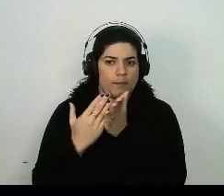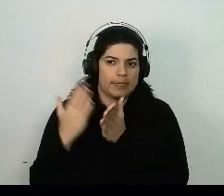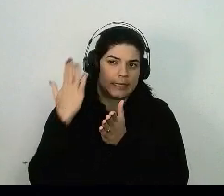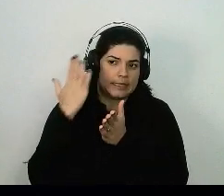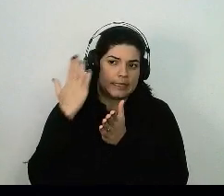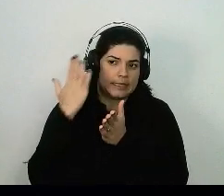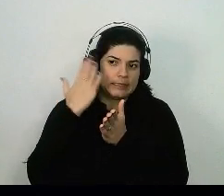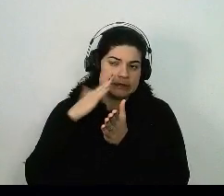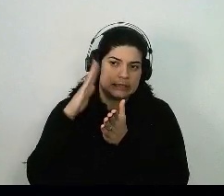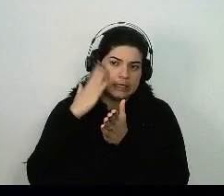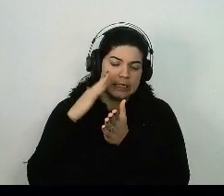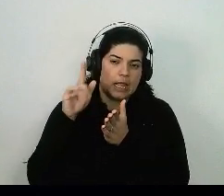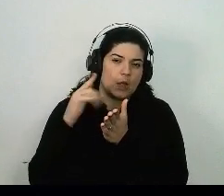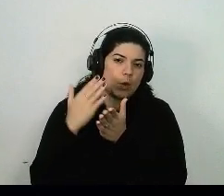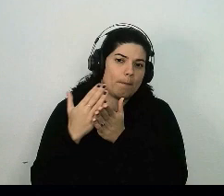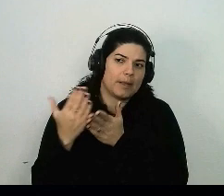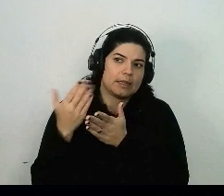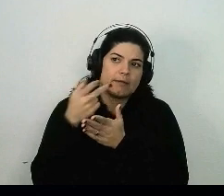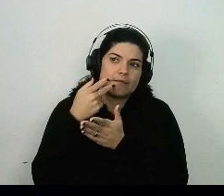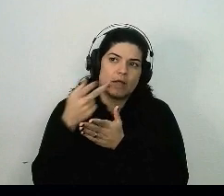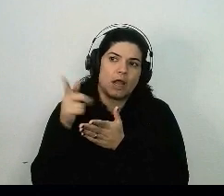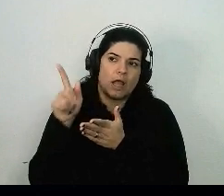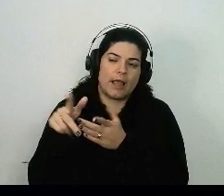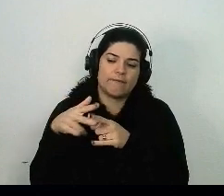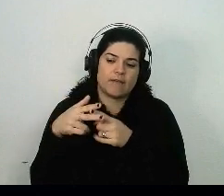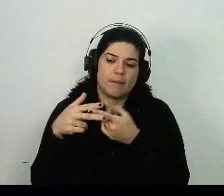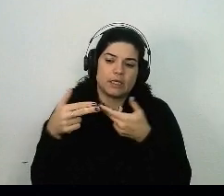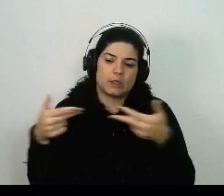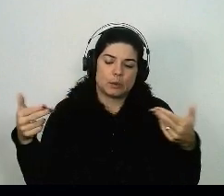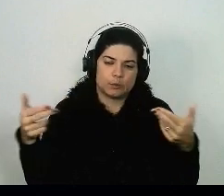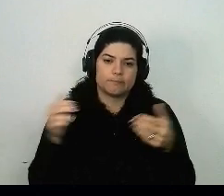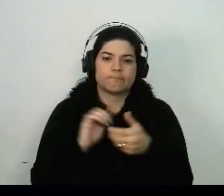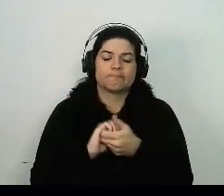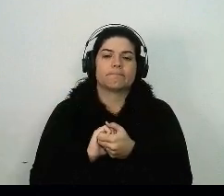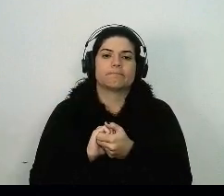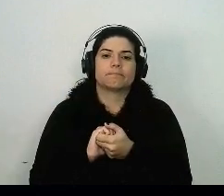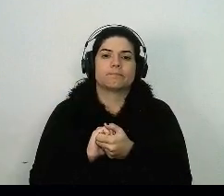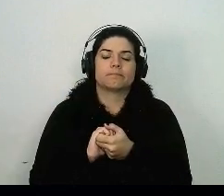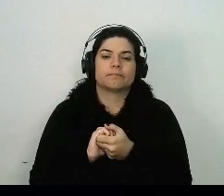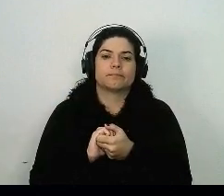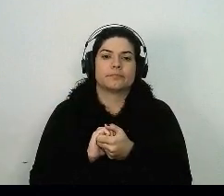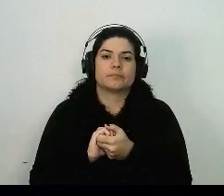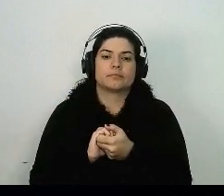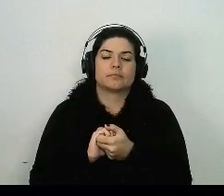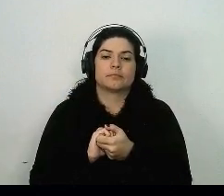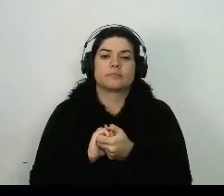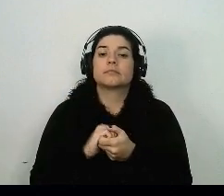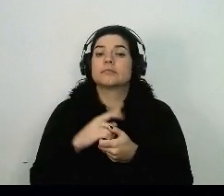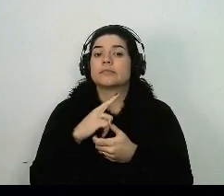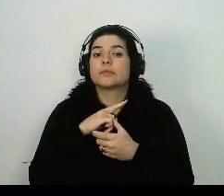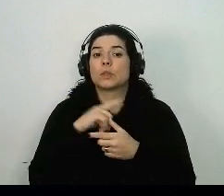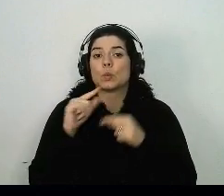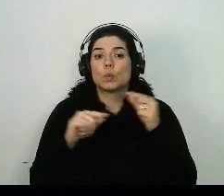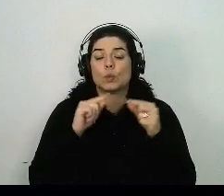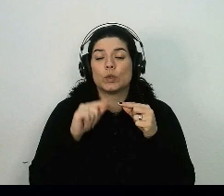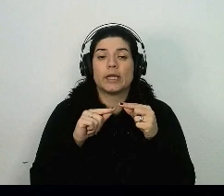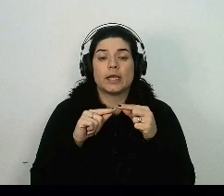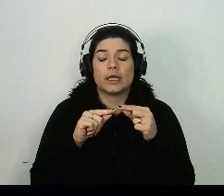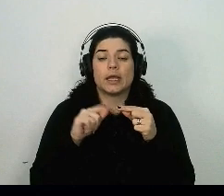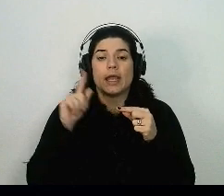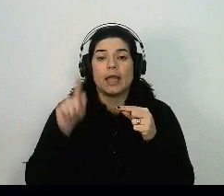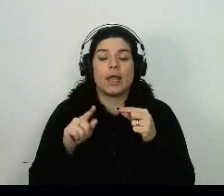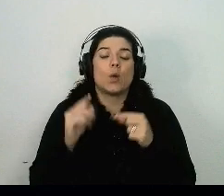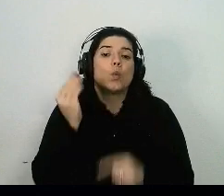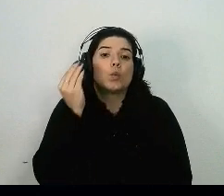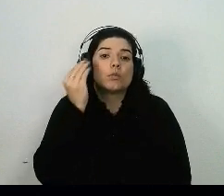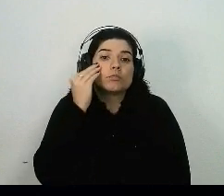a falar de do ferramental mesmo. Aqui a gente tem a prototipagem iterativa. Tá? É